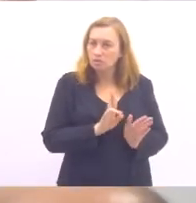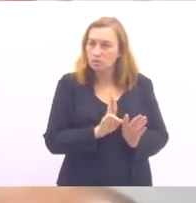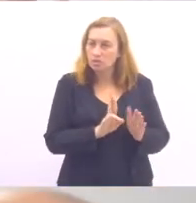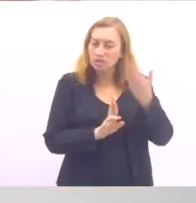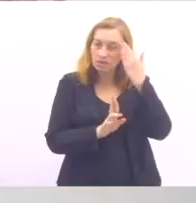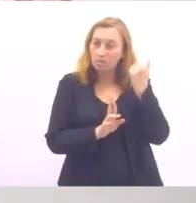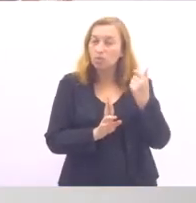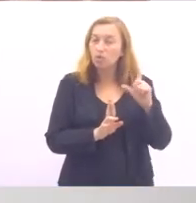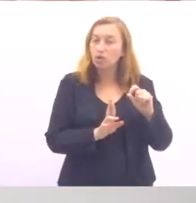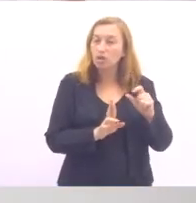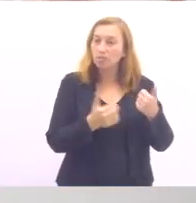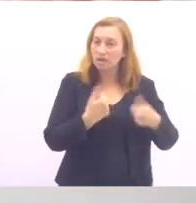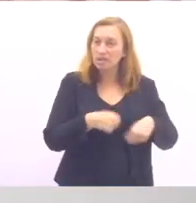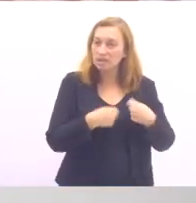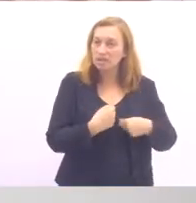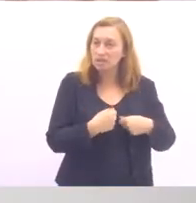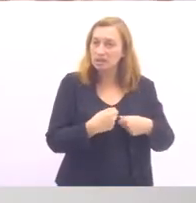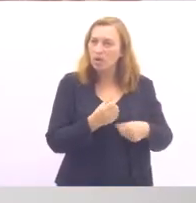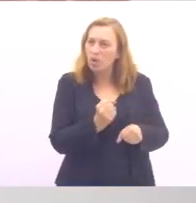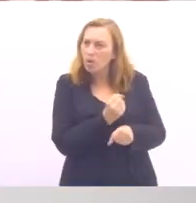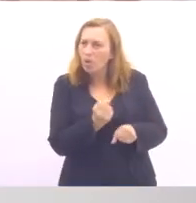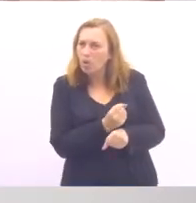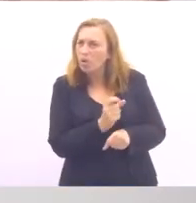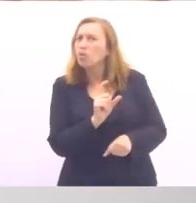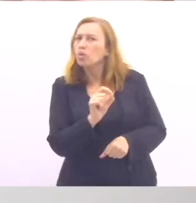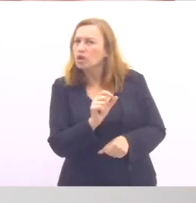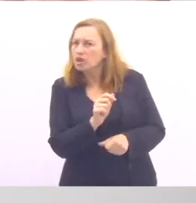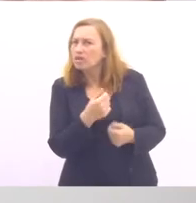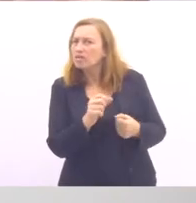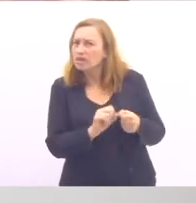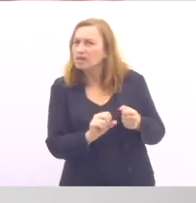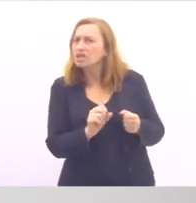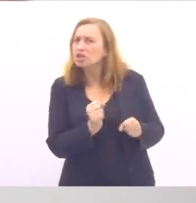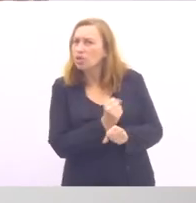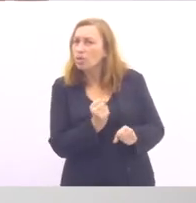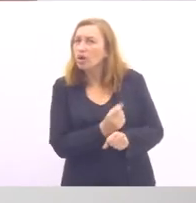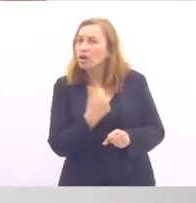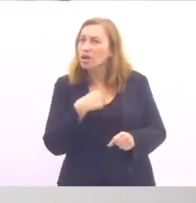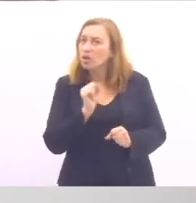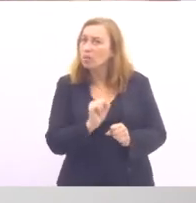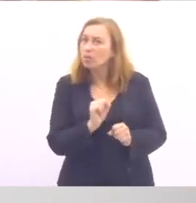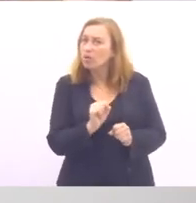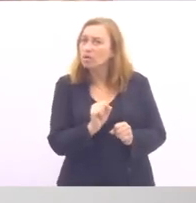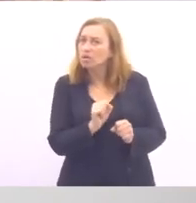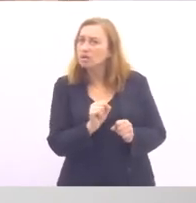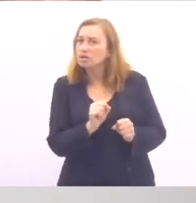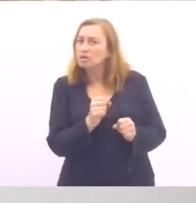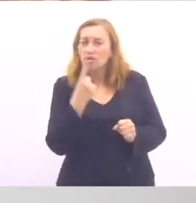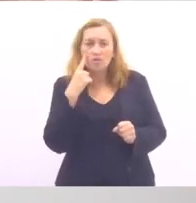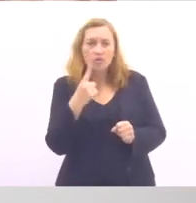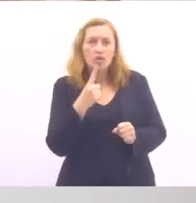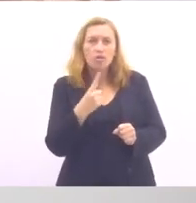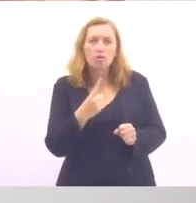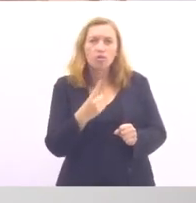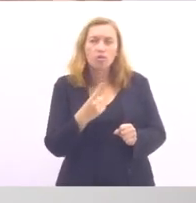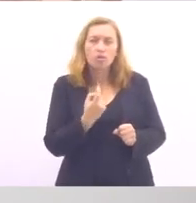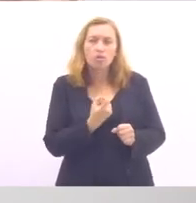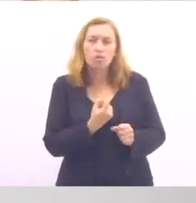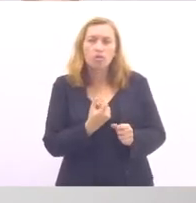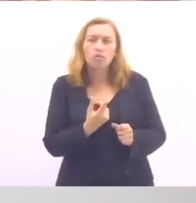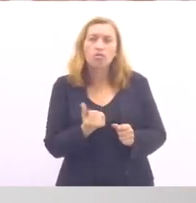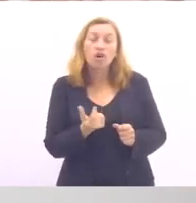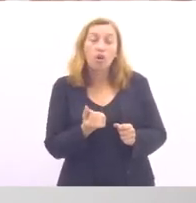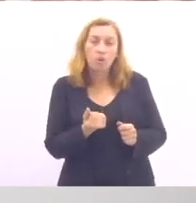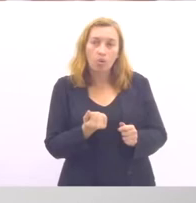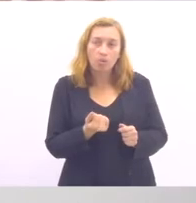precisam fazer, você precisa fazer obra? O que você precisa fazer de obra para que eu possa mensurar o tamanho disso? Né? Então, eu